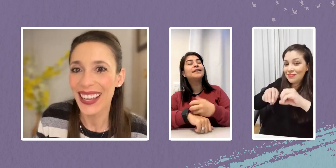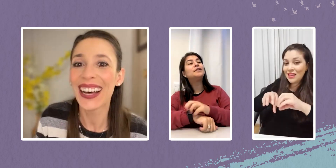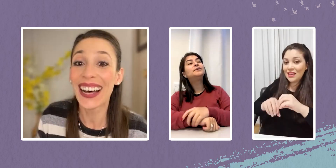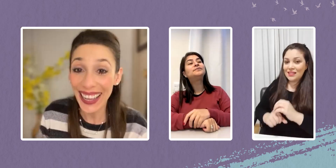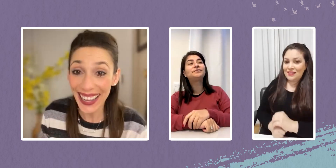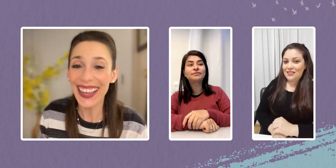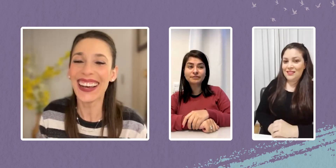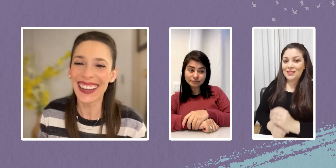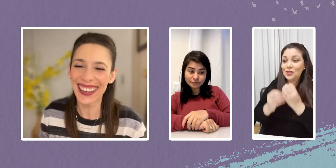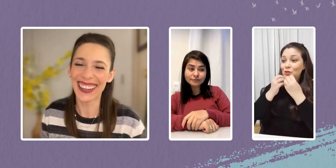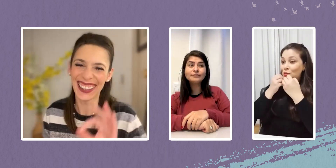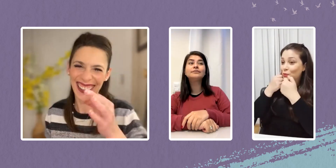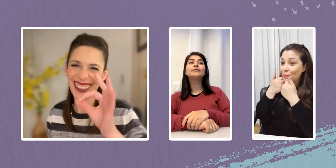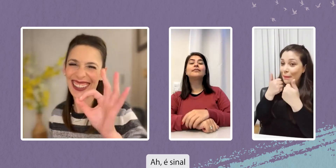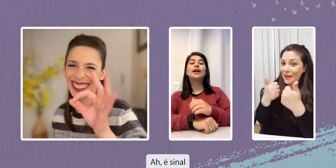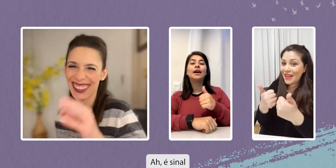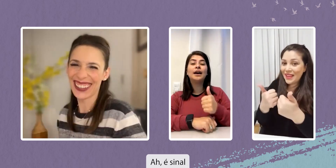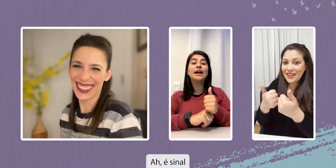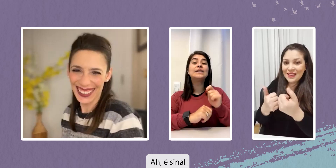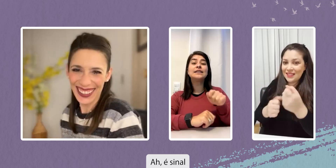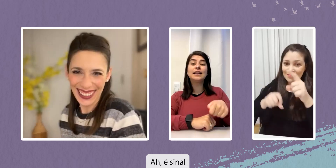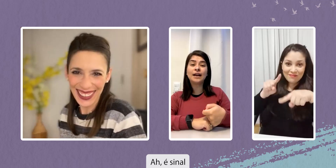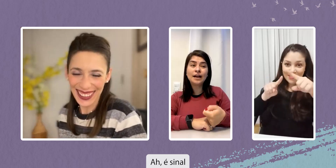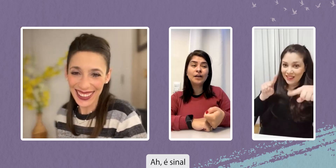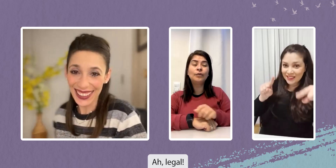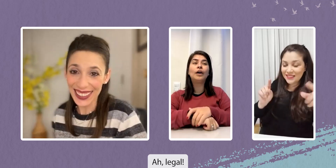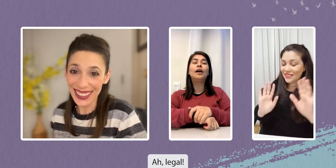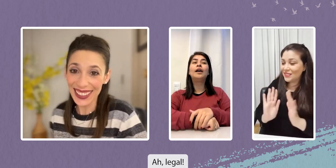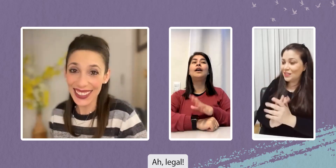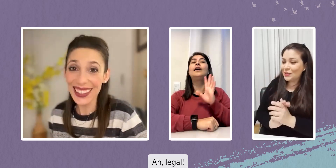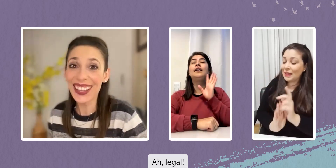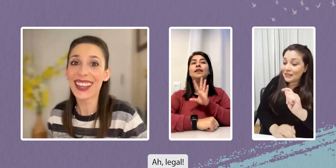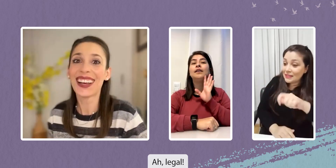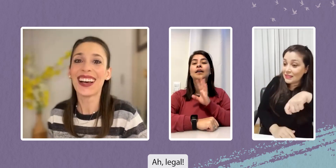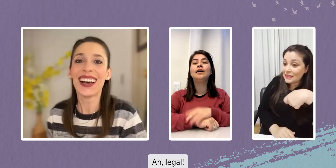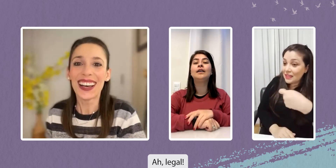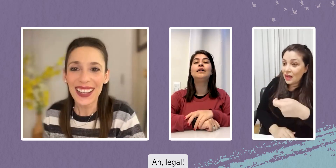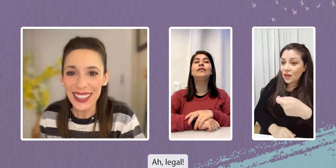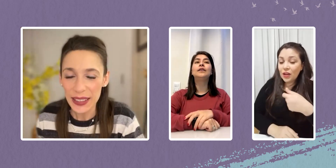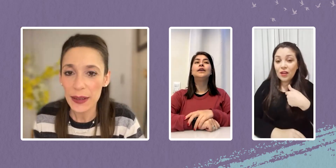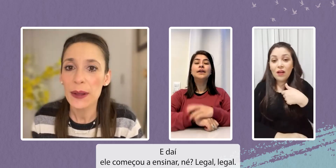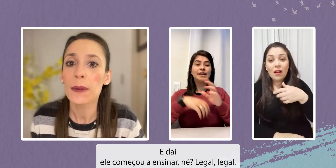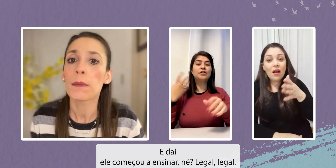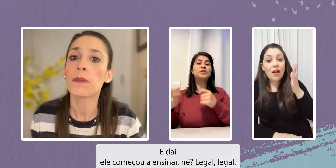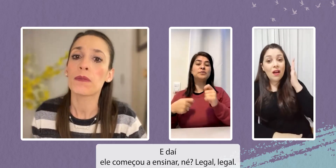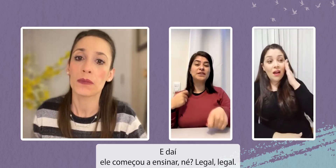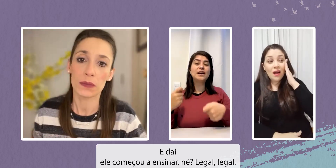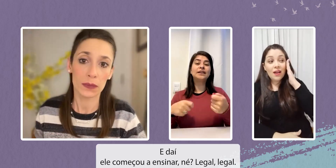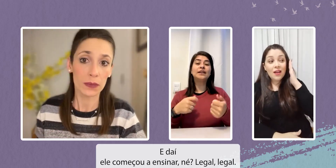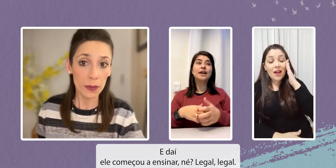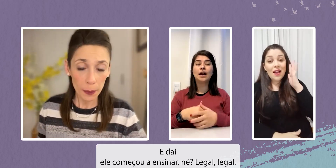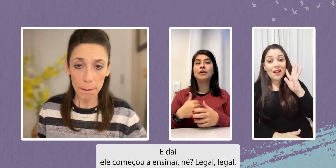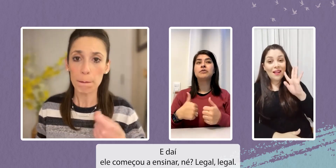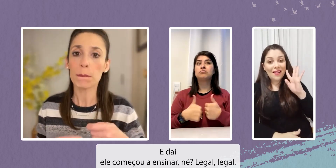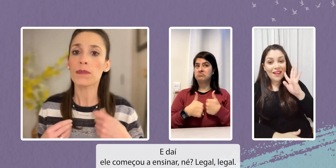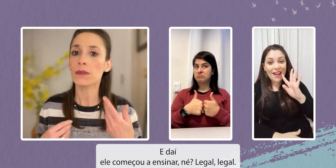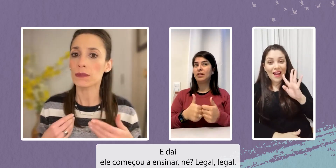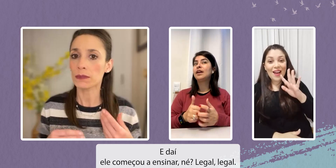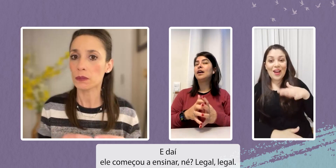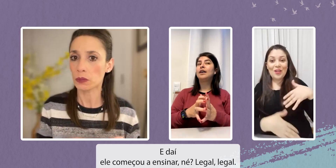bem. Aham. Aham. Ah, sinal. Ah, legal. Daí ele começou a me ensinar, né?